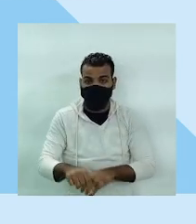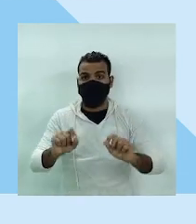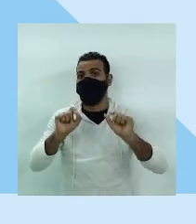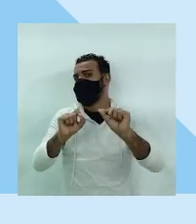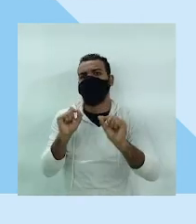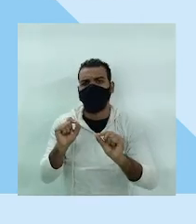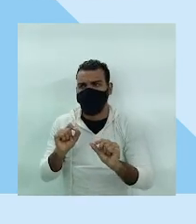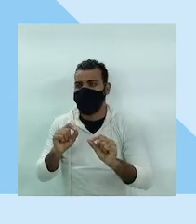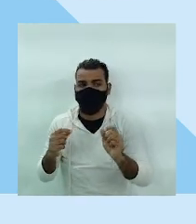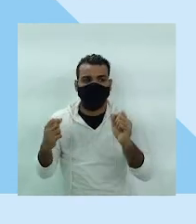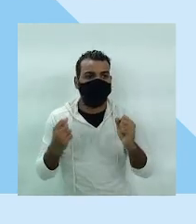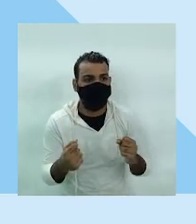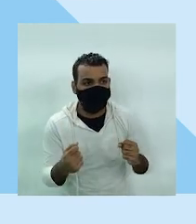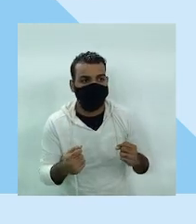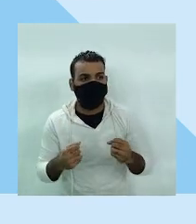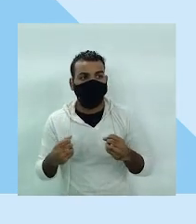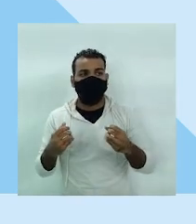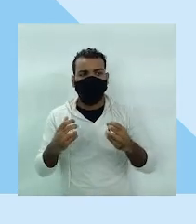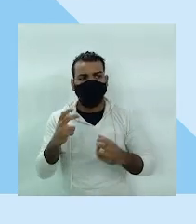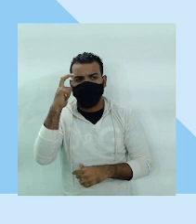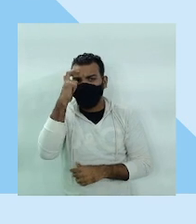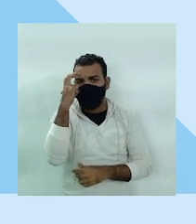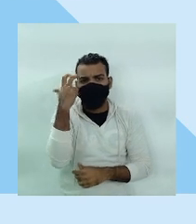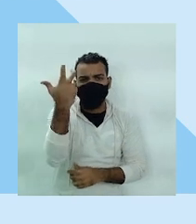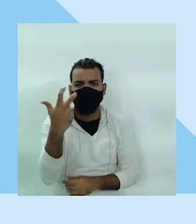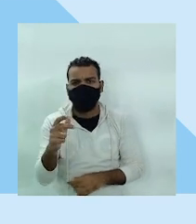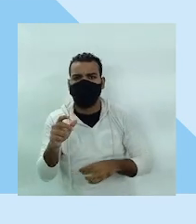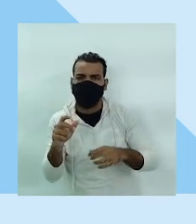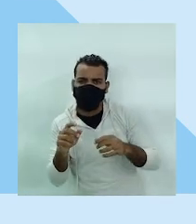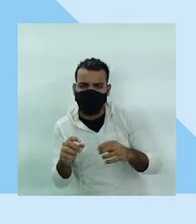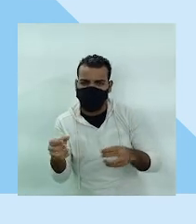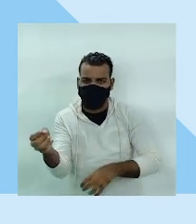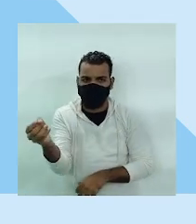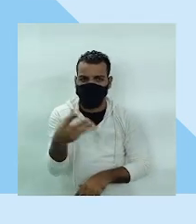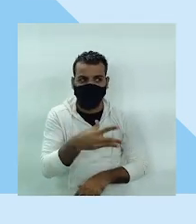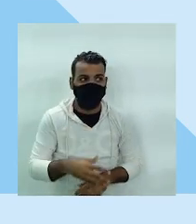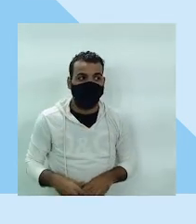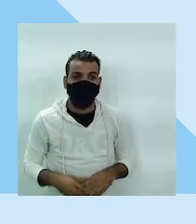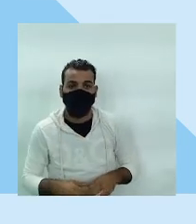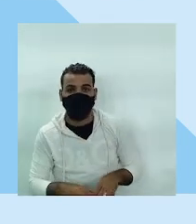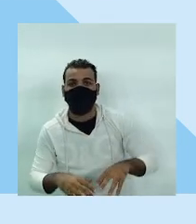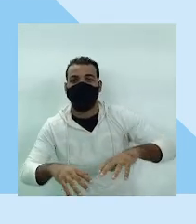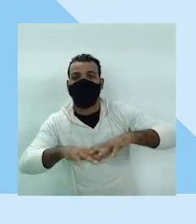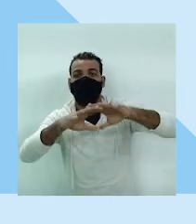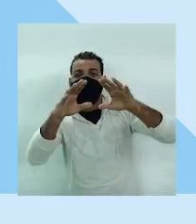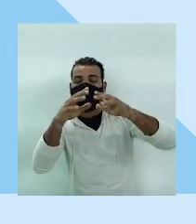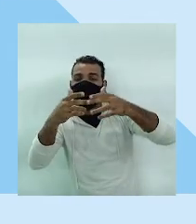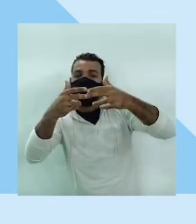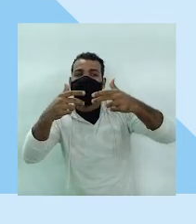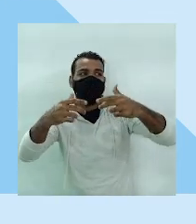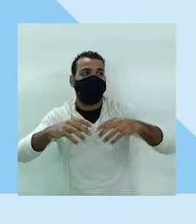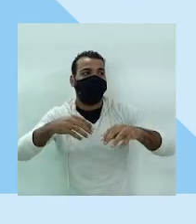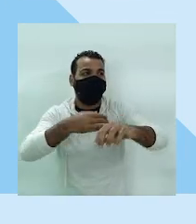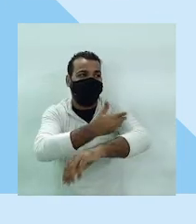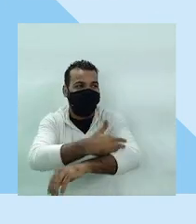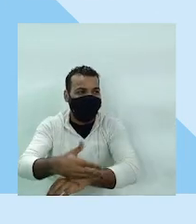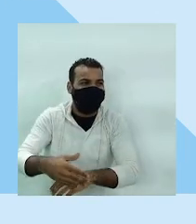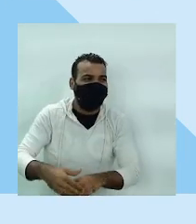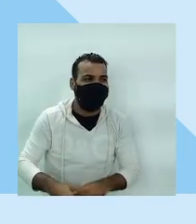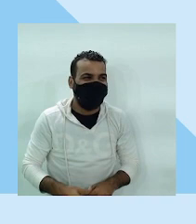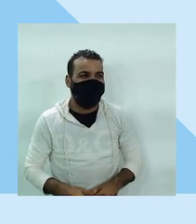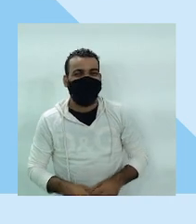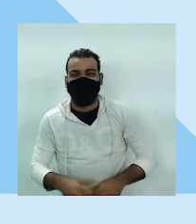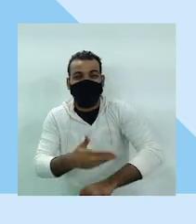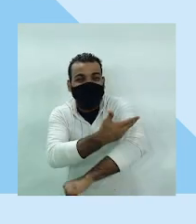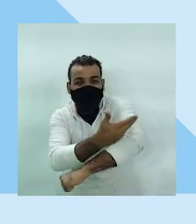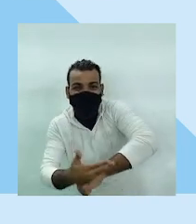com o quê? Com uma nova cultura. Ou seja, os hábitos, culturais